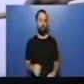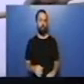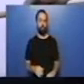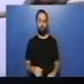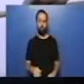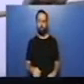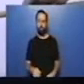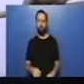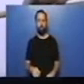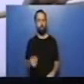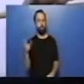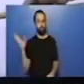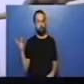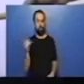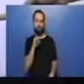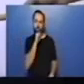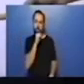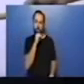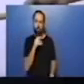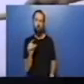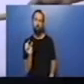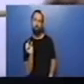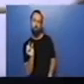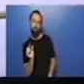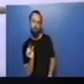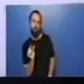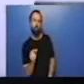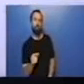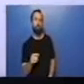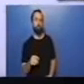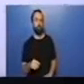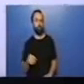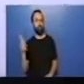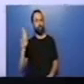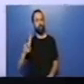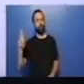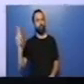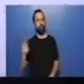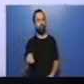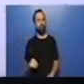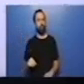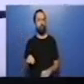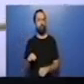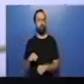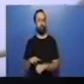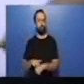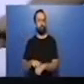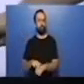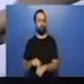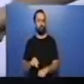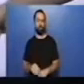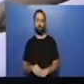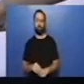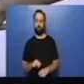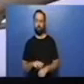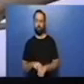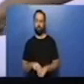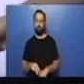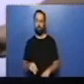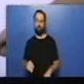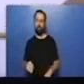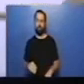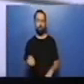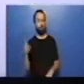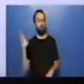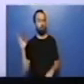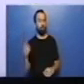só um pouquinho só do que usa matemática. Só um pequeno exemplo. Aqui tem um número elevado ao